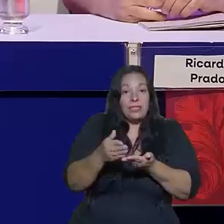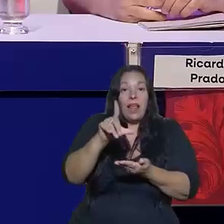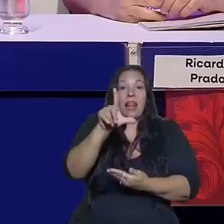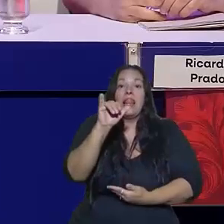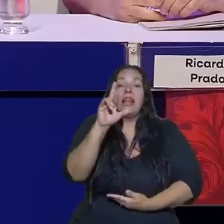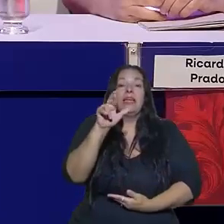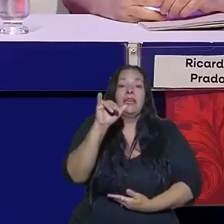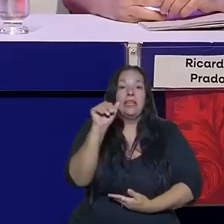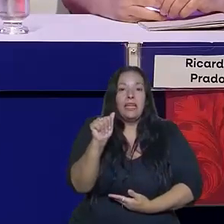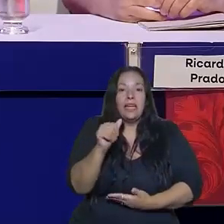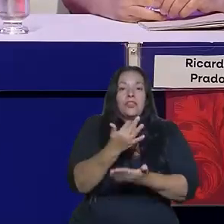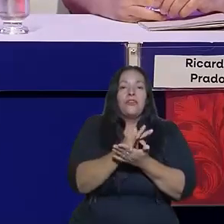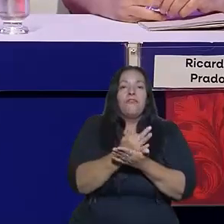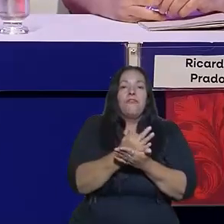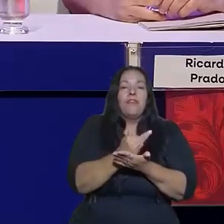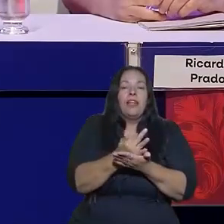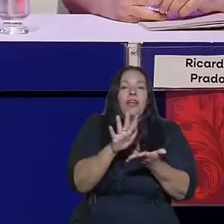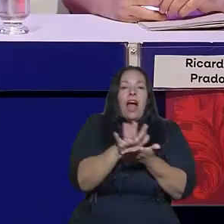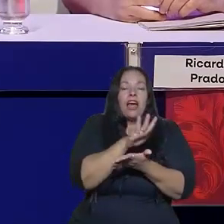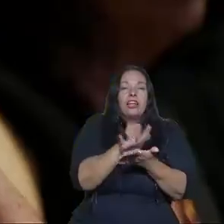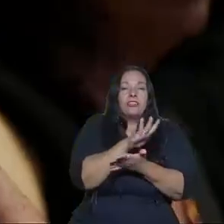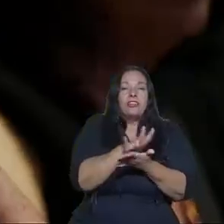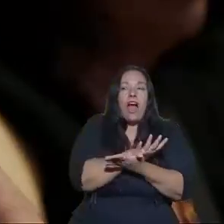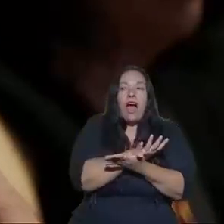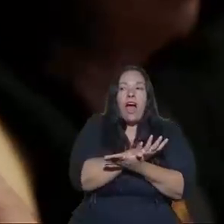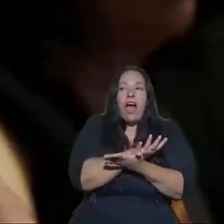Líria num FLI Araxá de